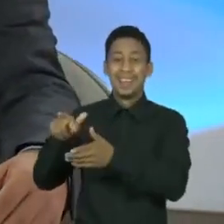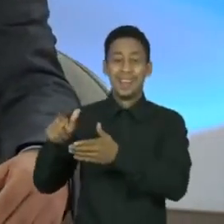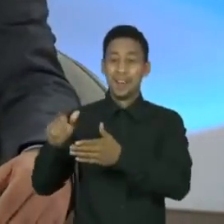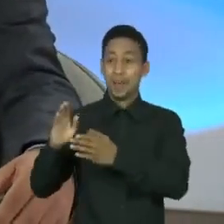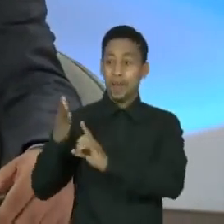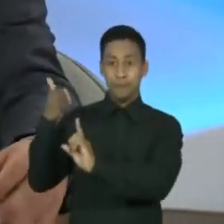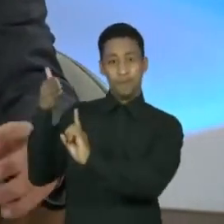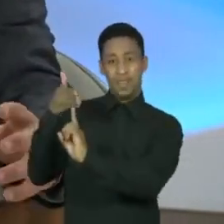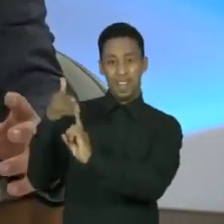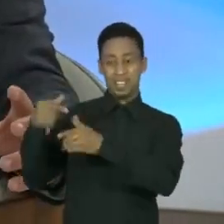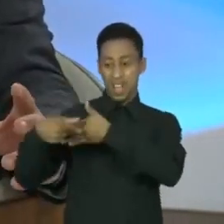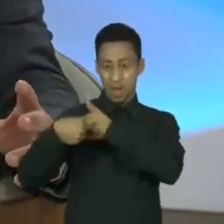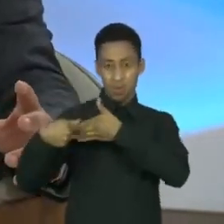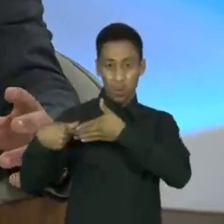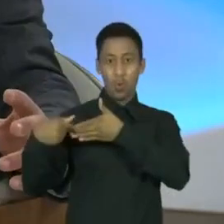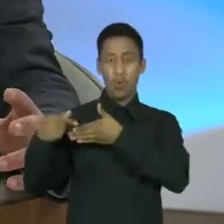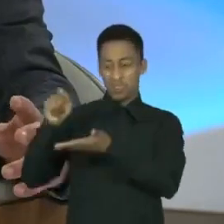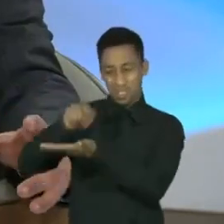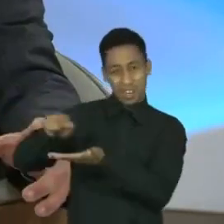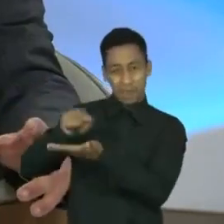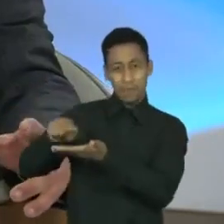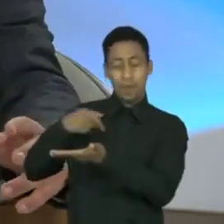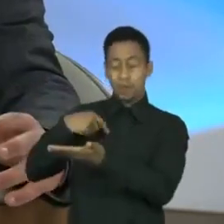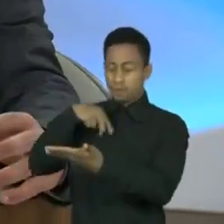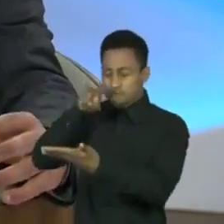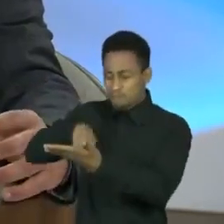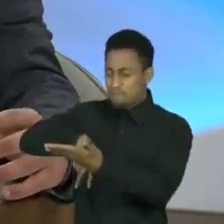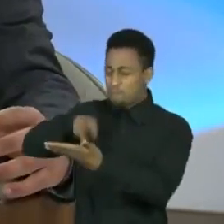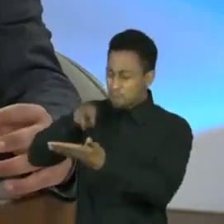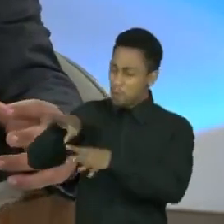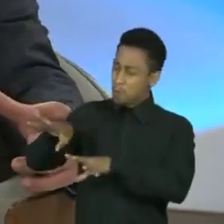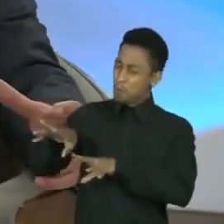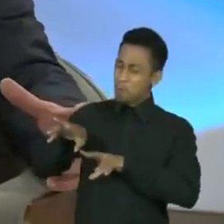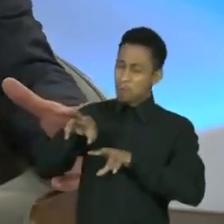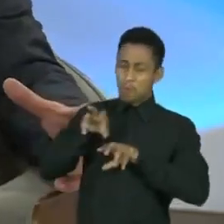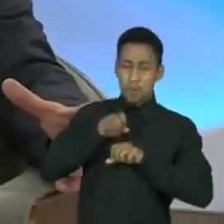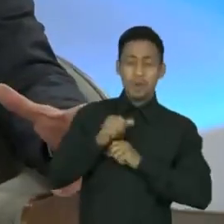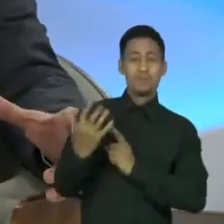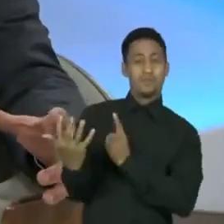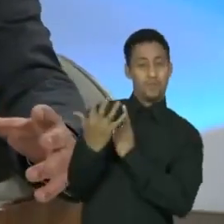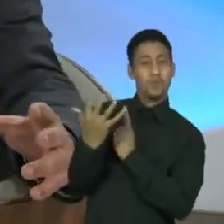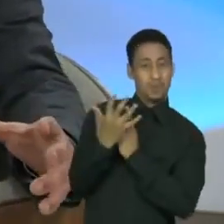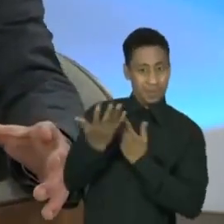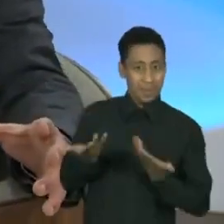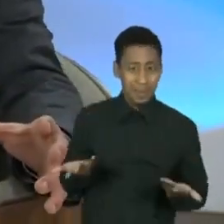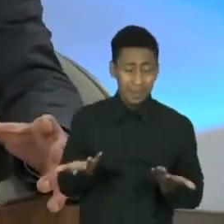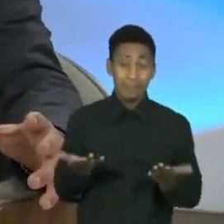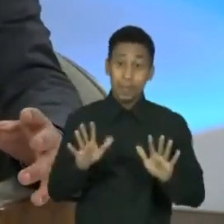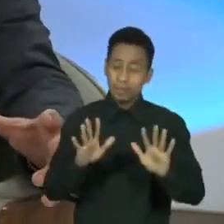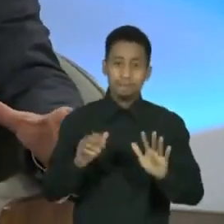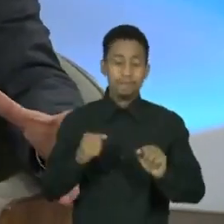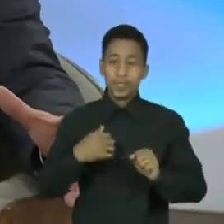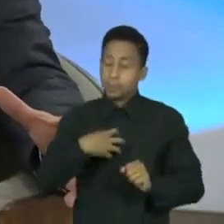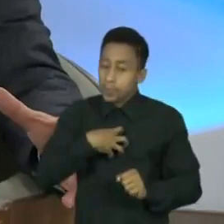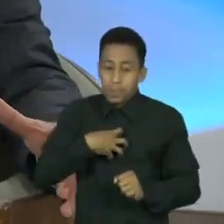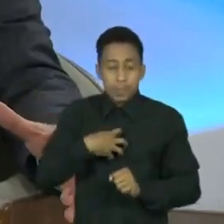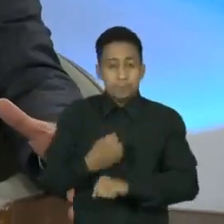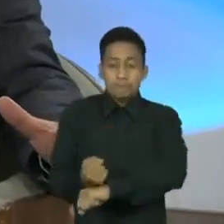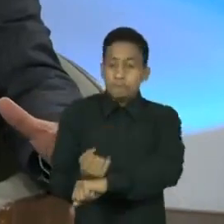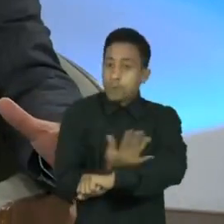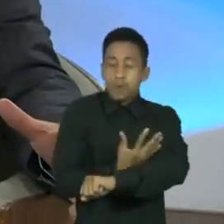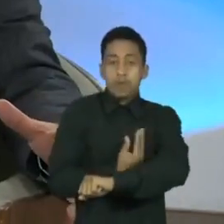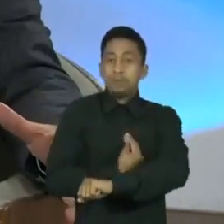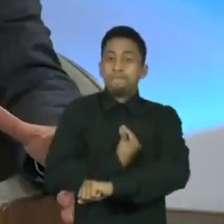cabeça. Mas eu fui movido por essa vontade de contar uma história e dizer que esse país